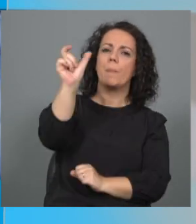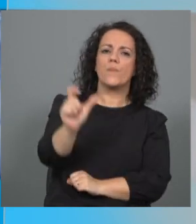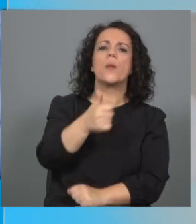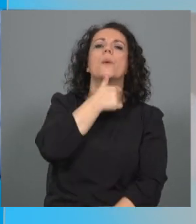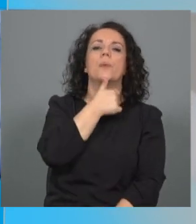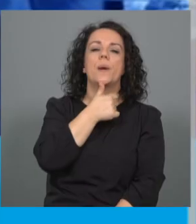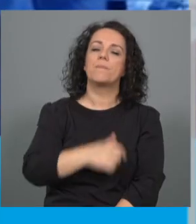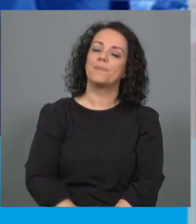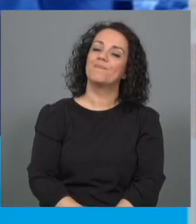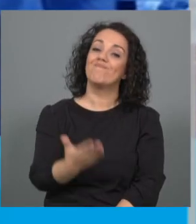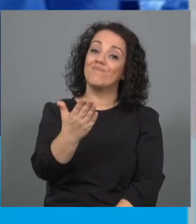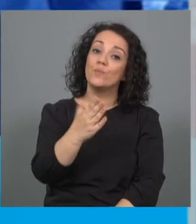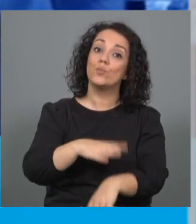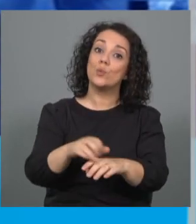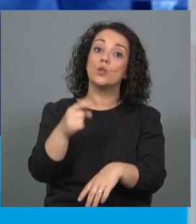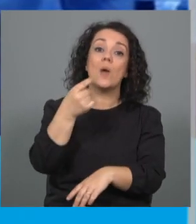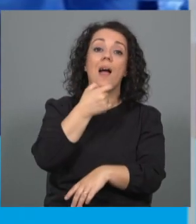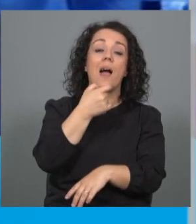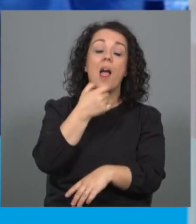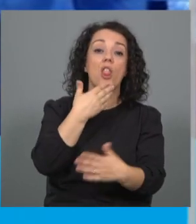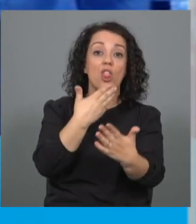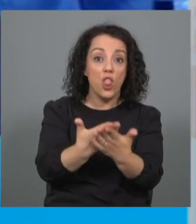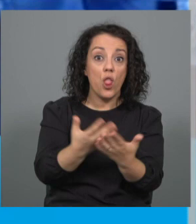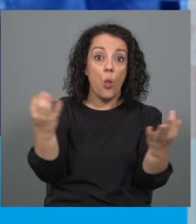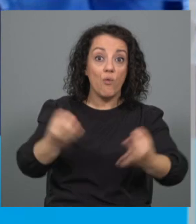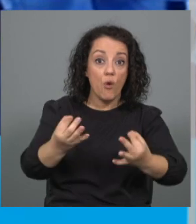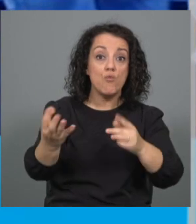presença do Espírito. Portanto, poderia, de facto, fortalecer e animar